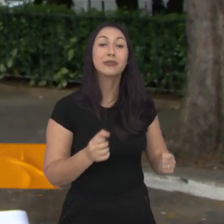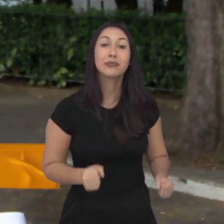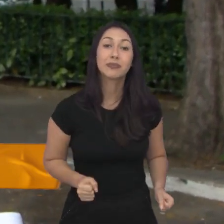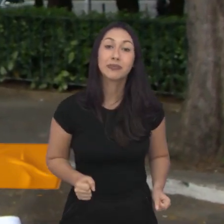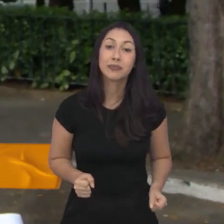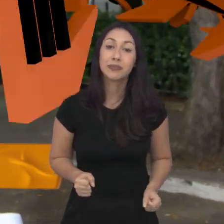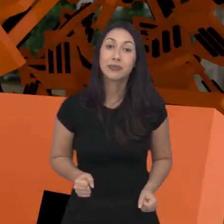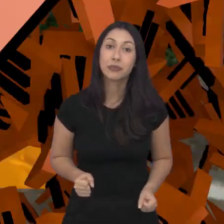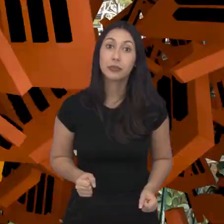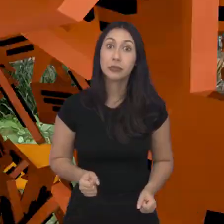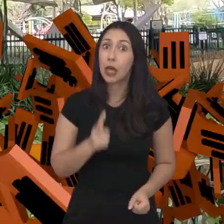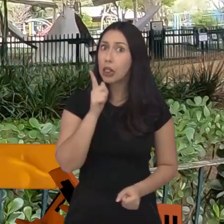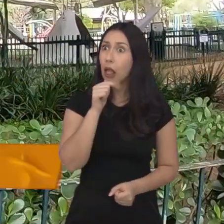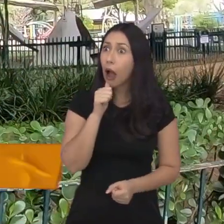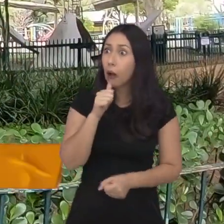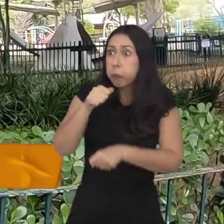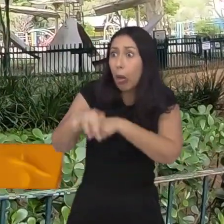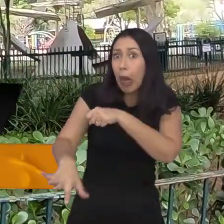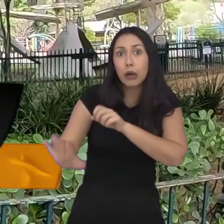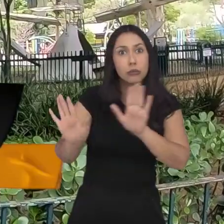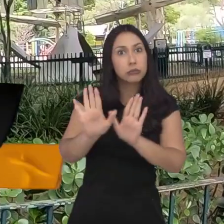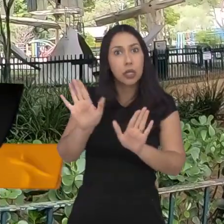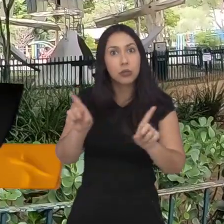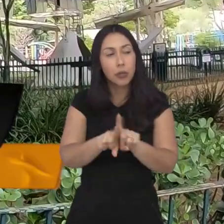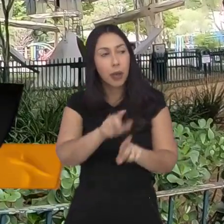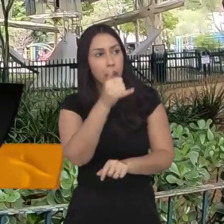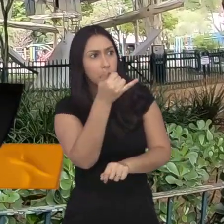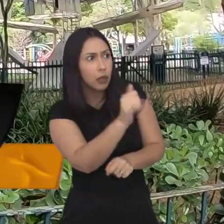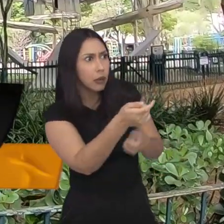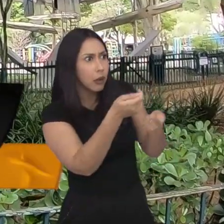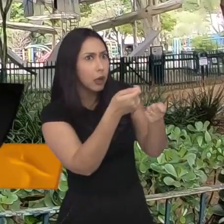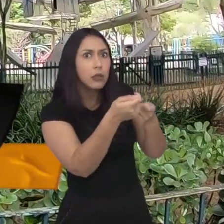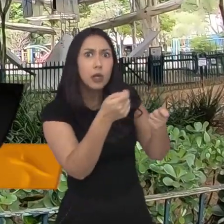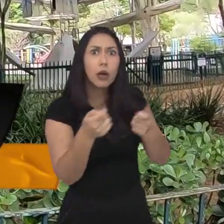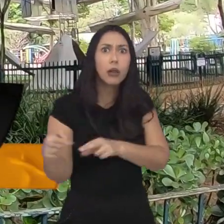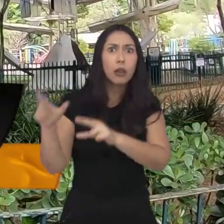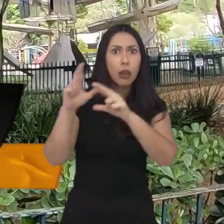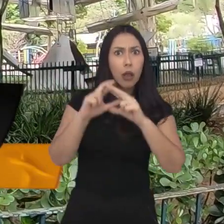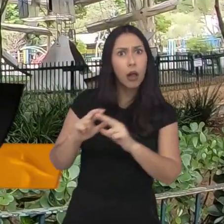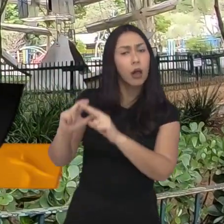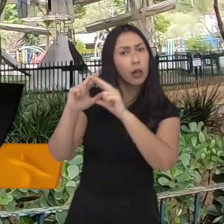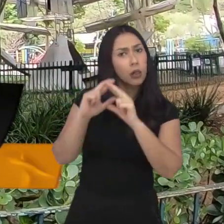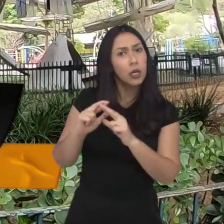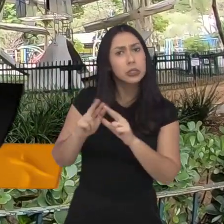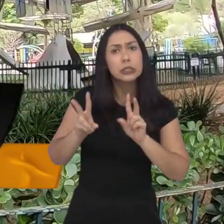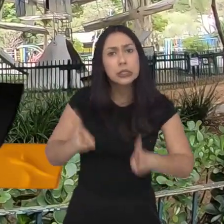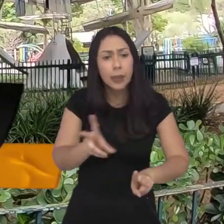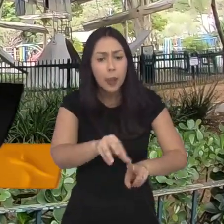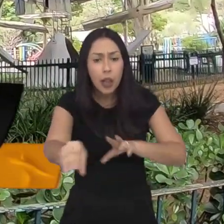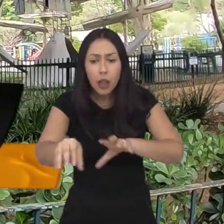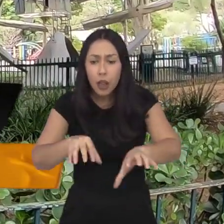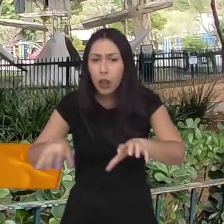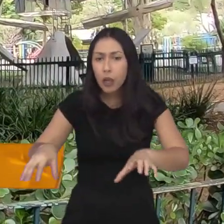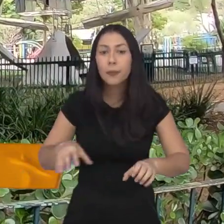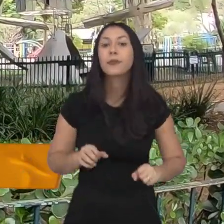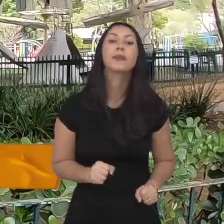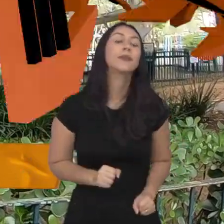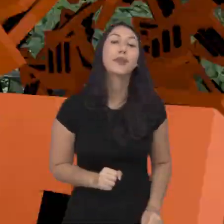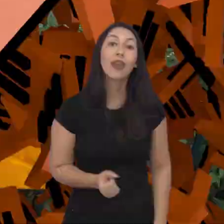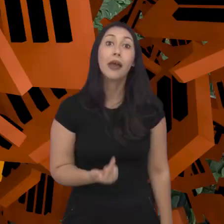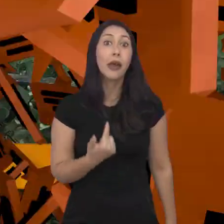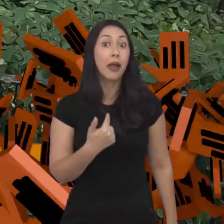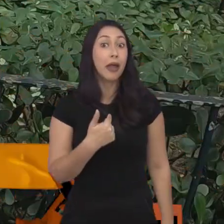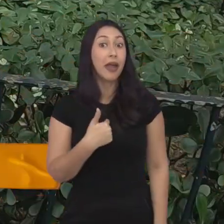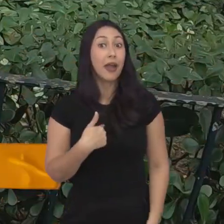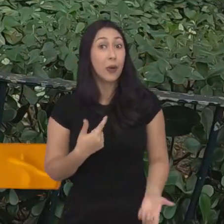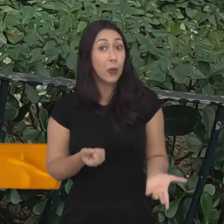coisas, né, no dia a dia. Economizar água, economia de energia e reciclagem de materiais, guardando, separando tudo corretamente. Eu